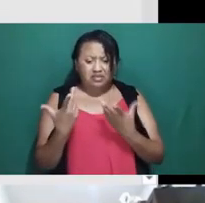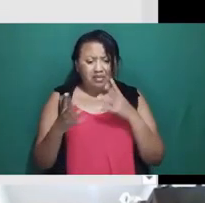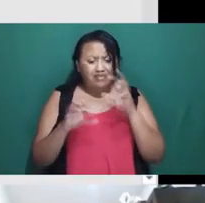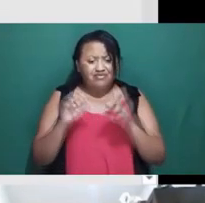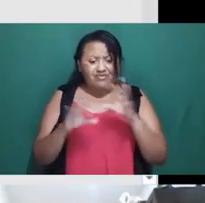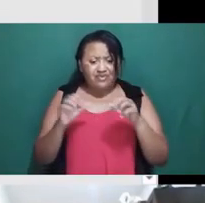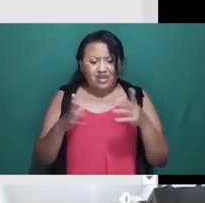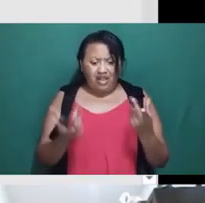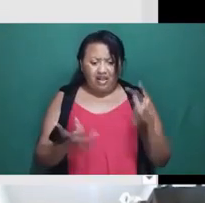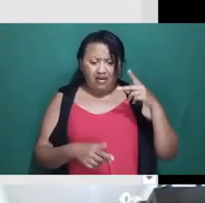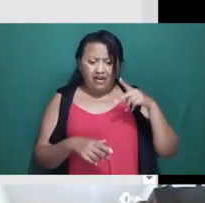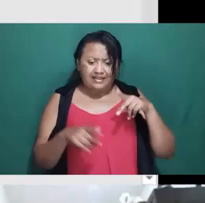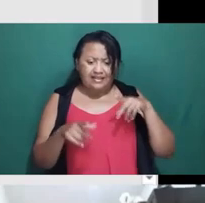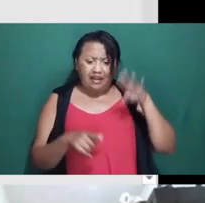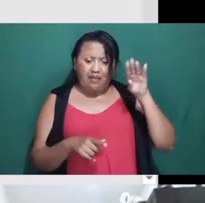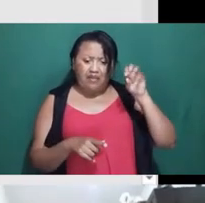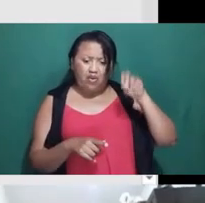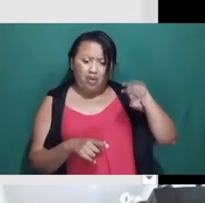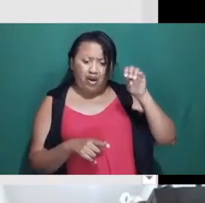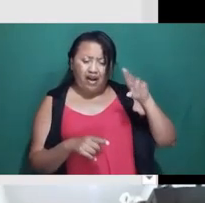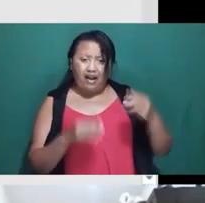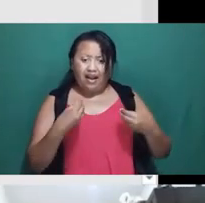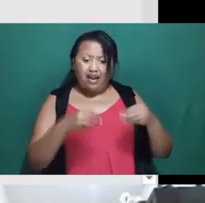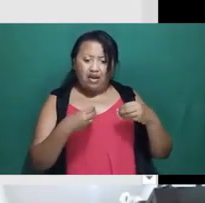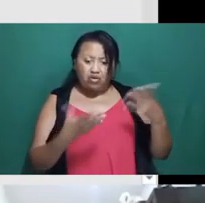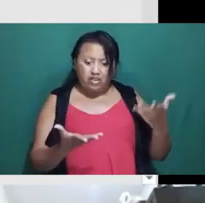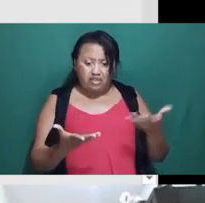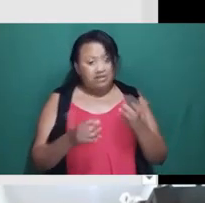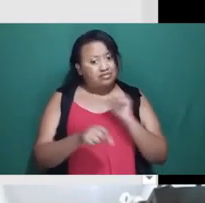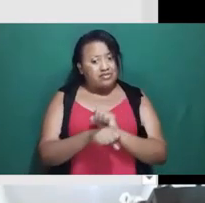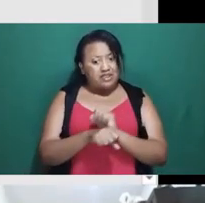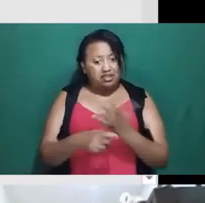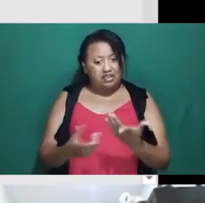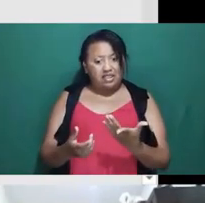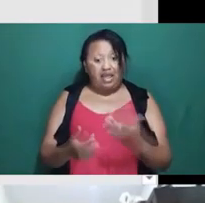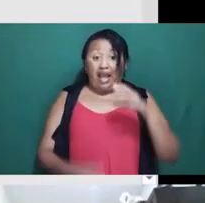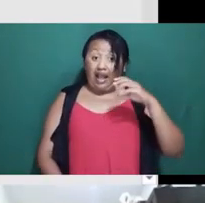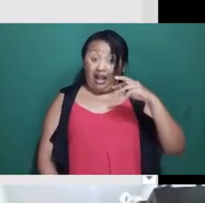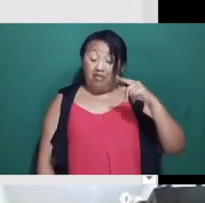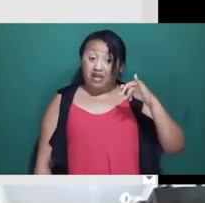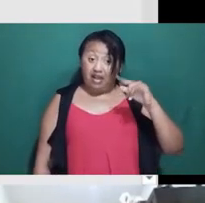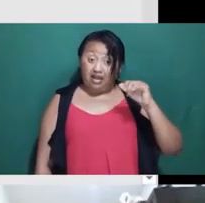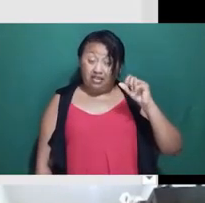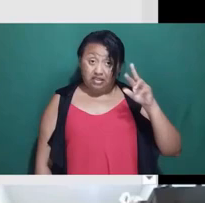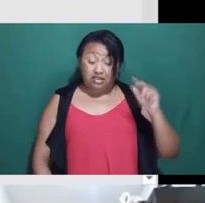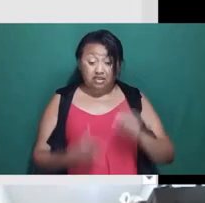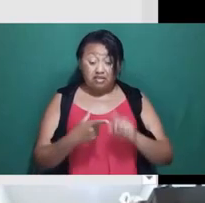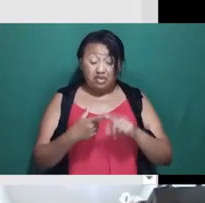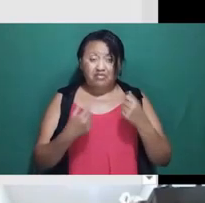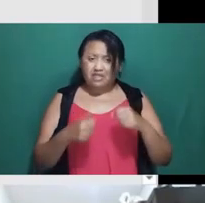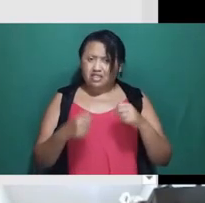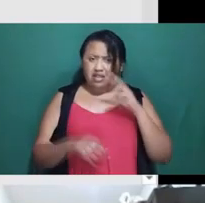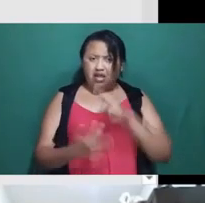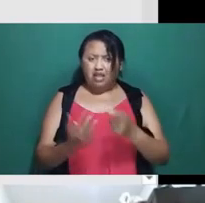e íons que normais serão necessários no tecido parou gente os capilares também são necessários para